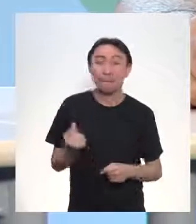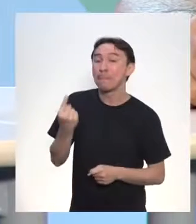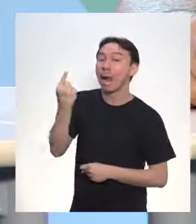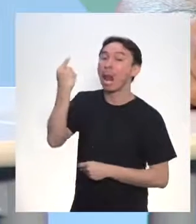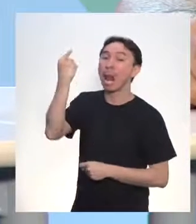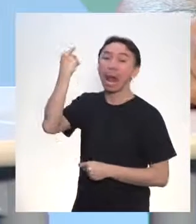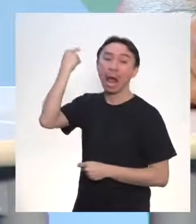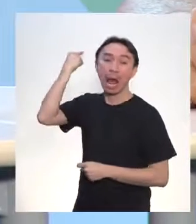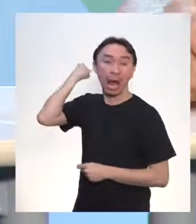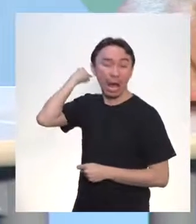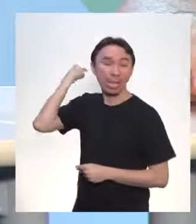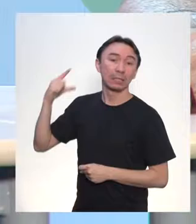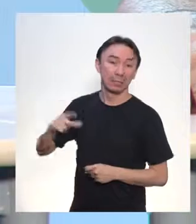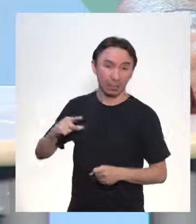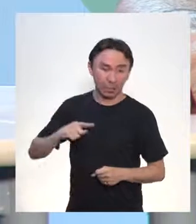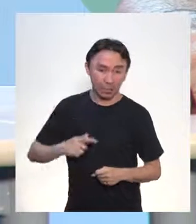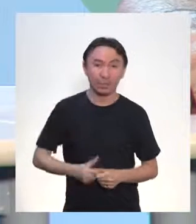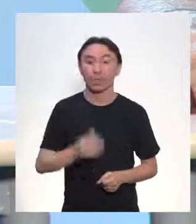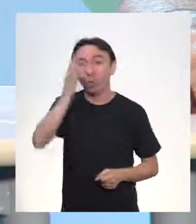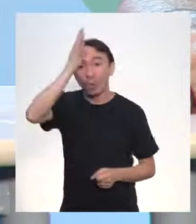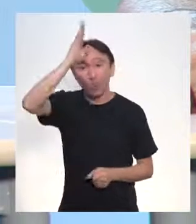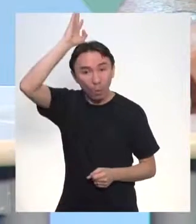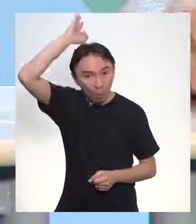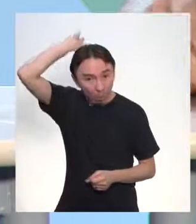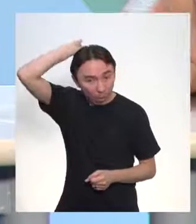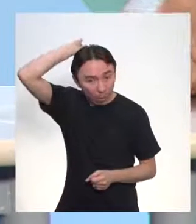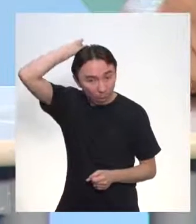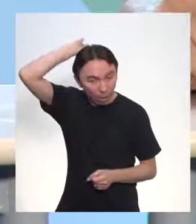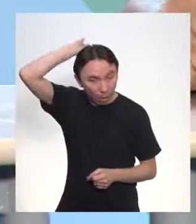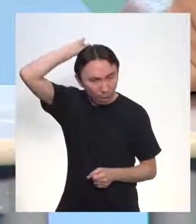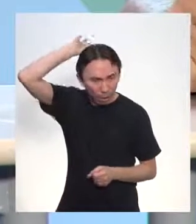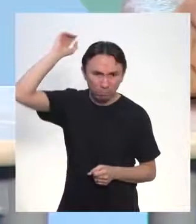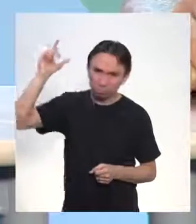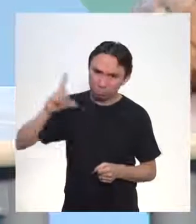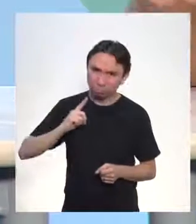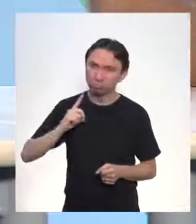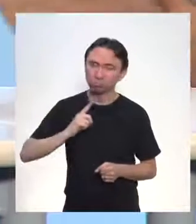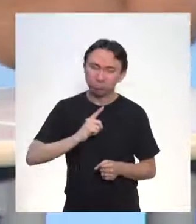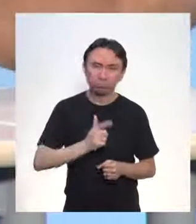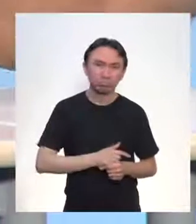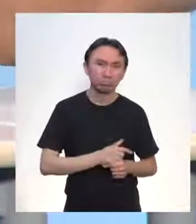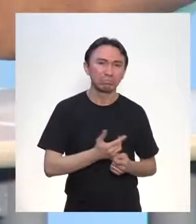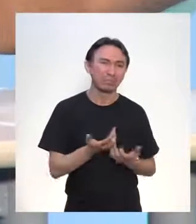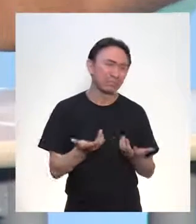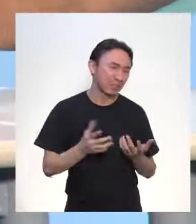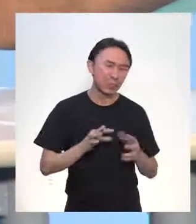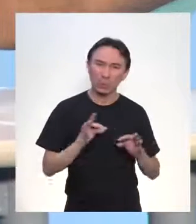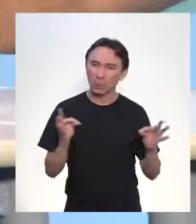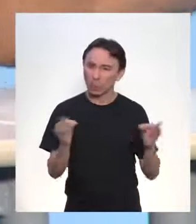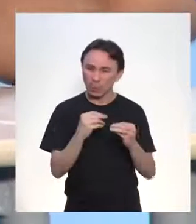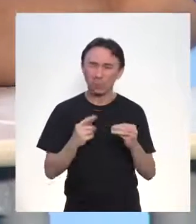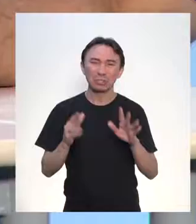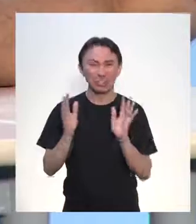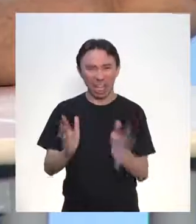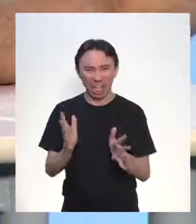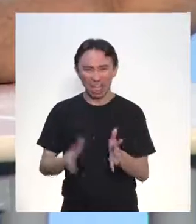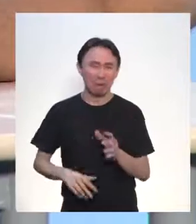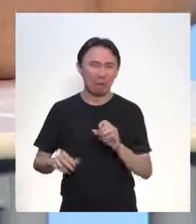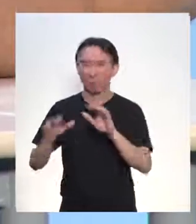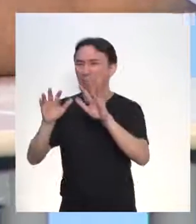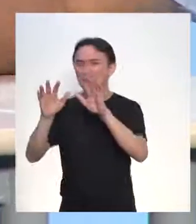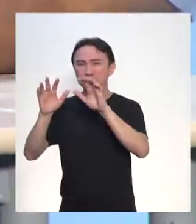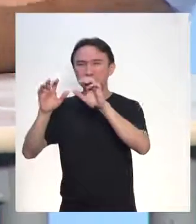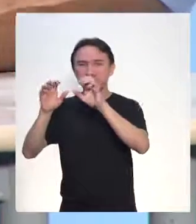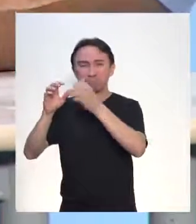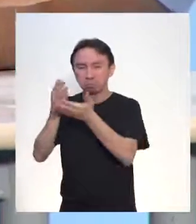o Império Romano, que ele era todo, ele estava todo desfragmentado, né? Ele estava